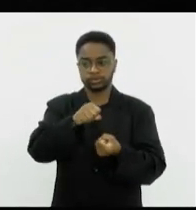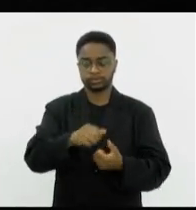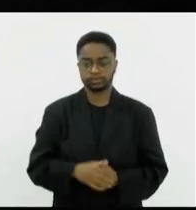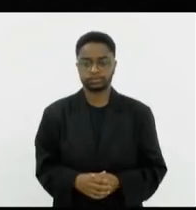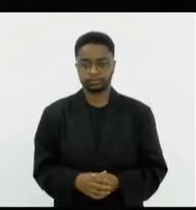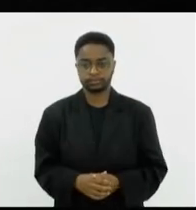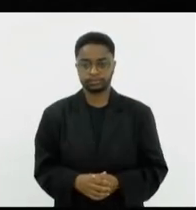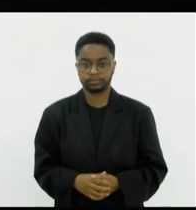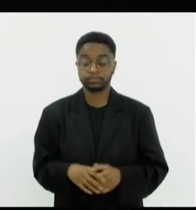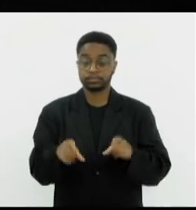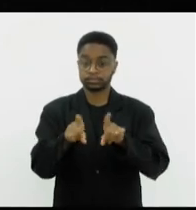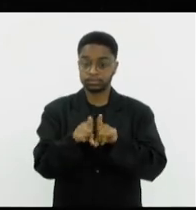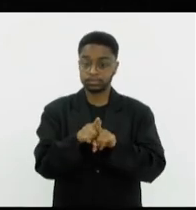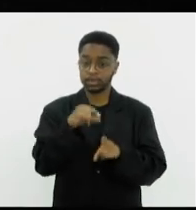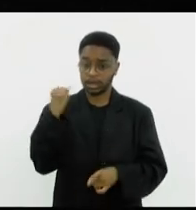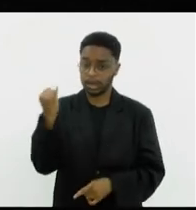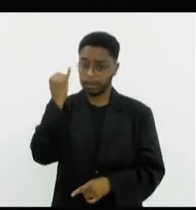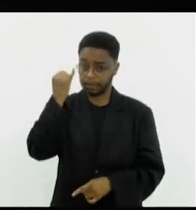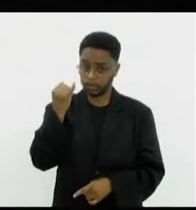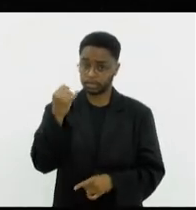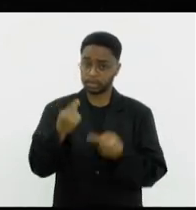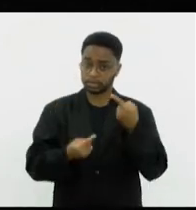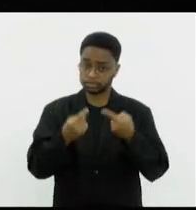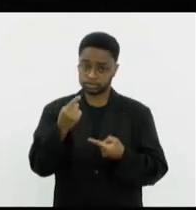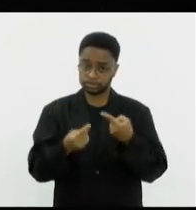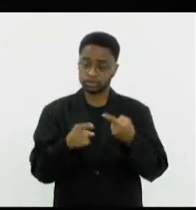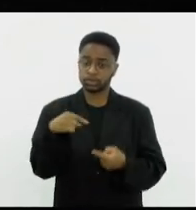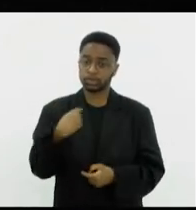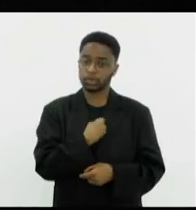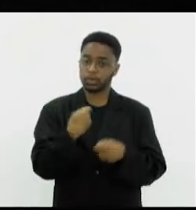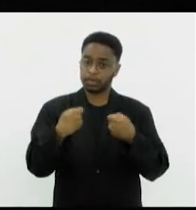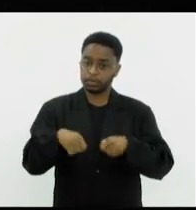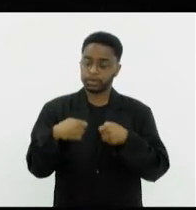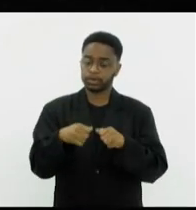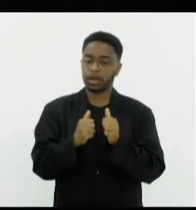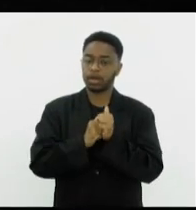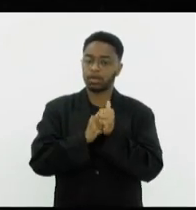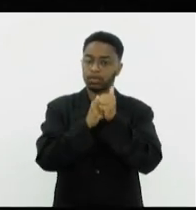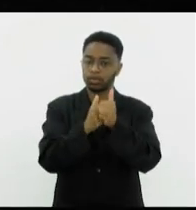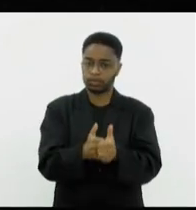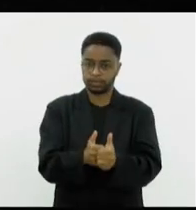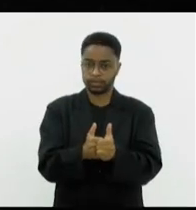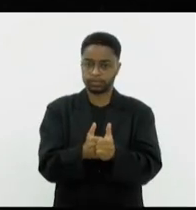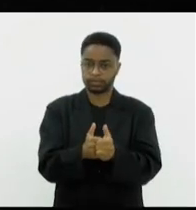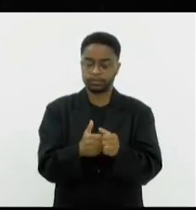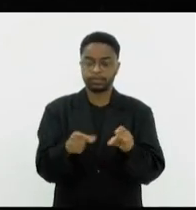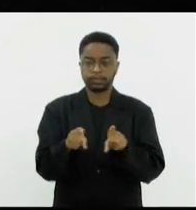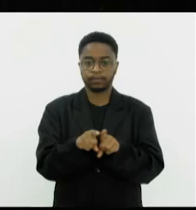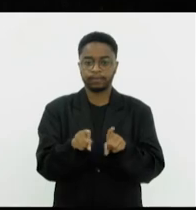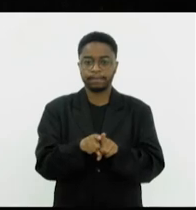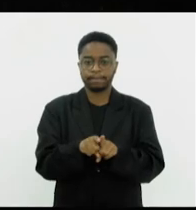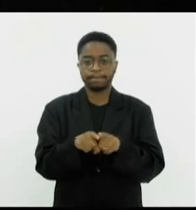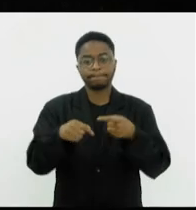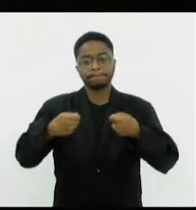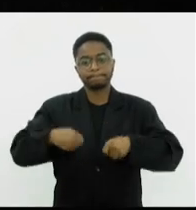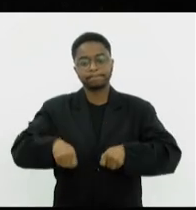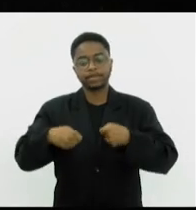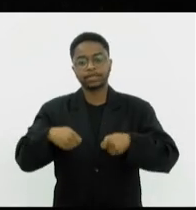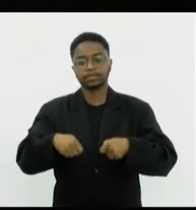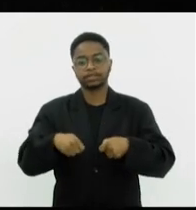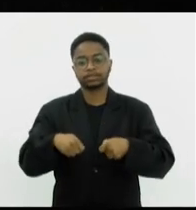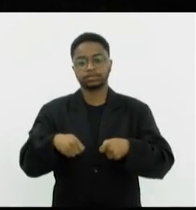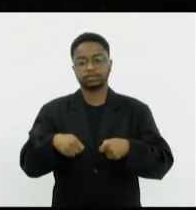Não menos importante, a gente precisa ter um acompanhamento e precisa também